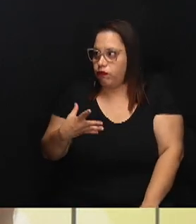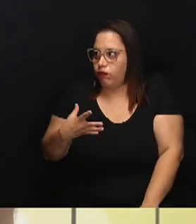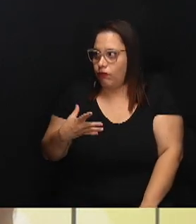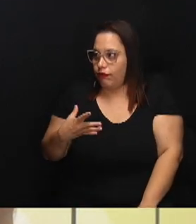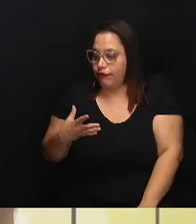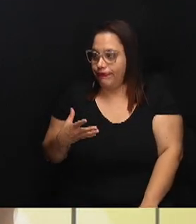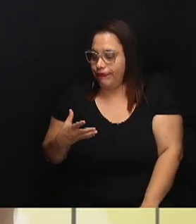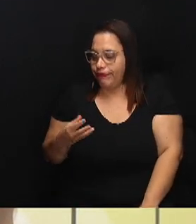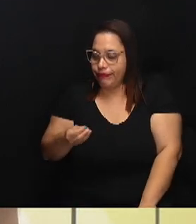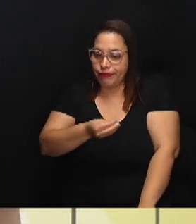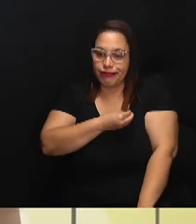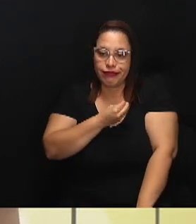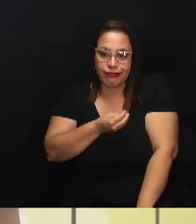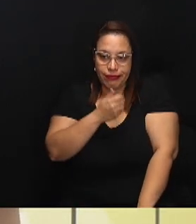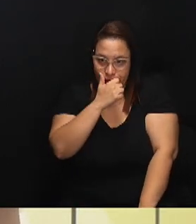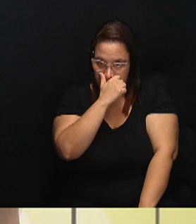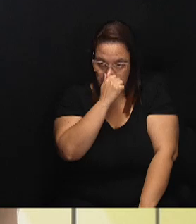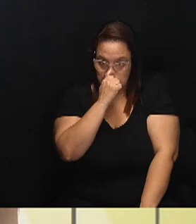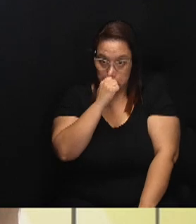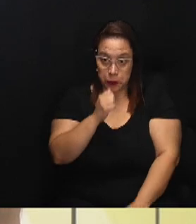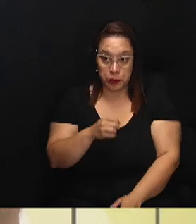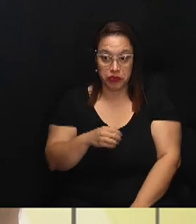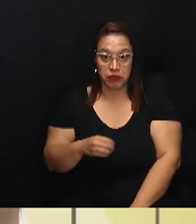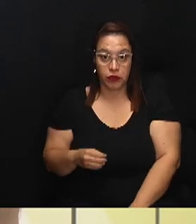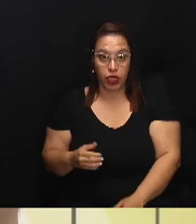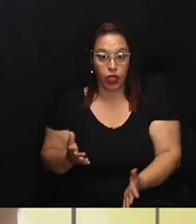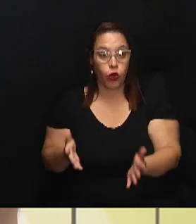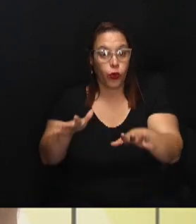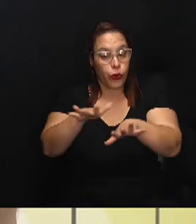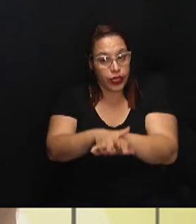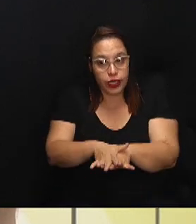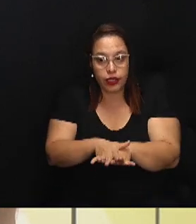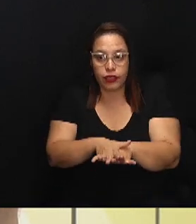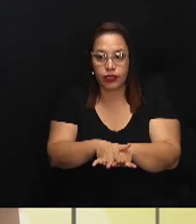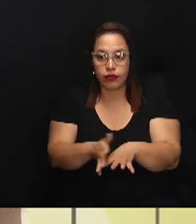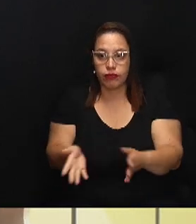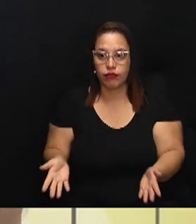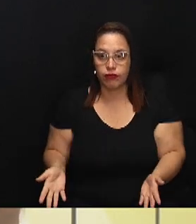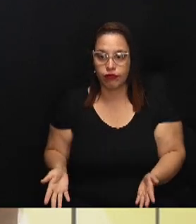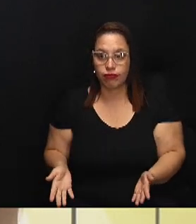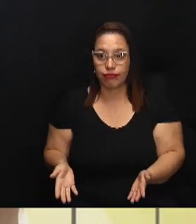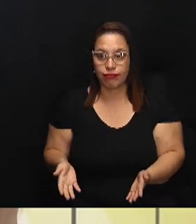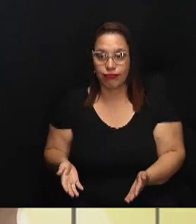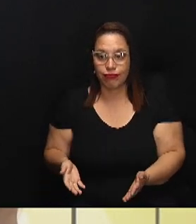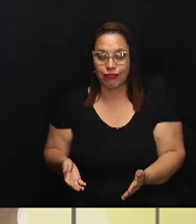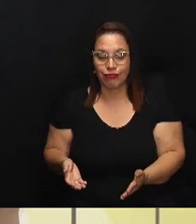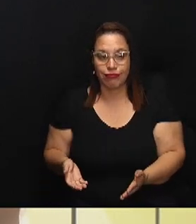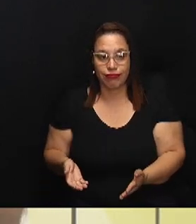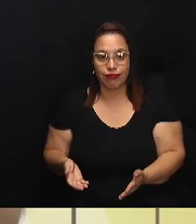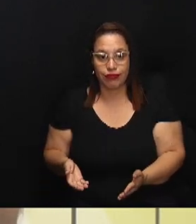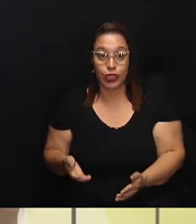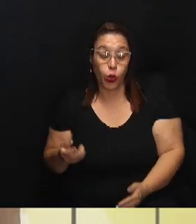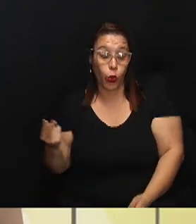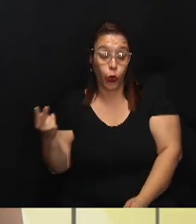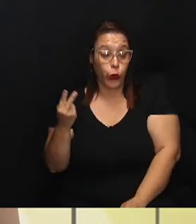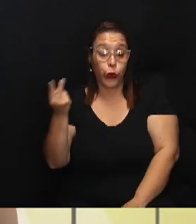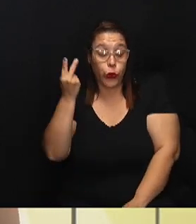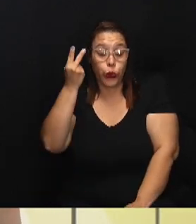da vida das pessoas, né, se sentirem incluídas, né, se sentirem gostadas, né, se sentirem